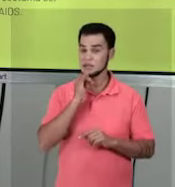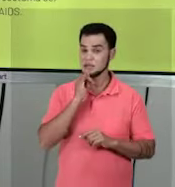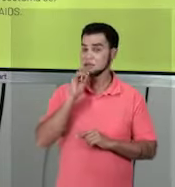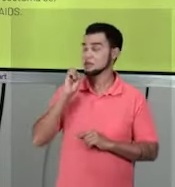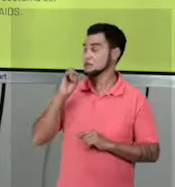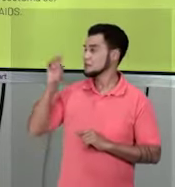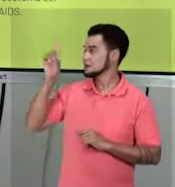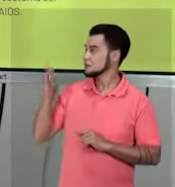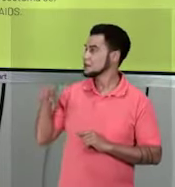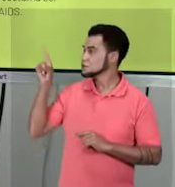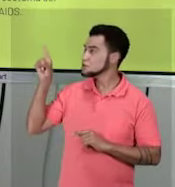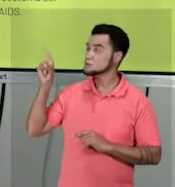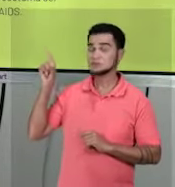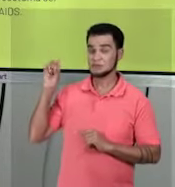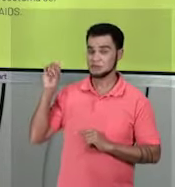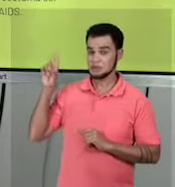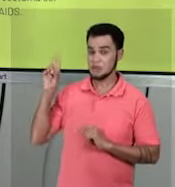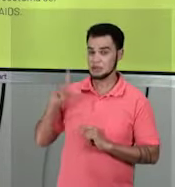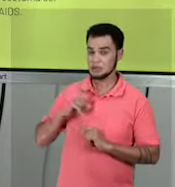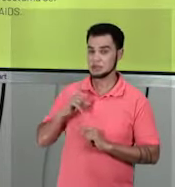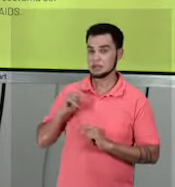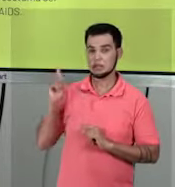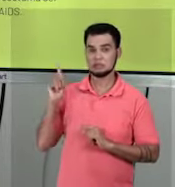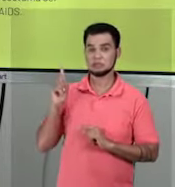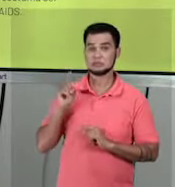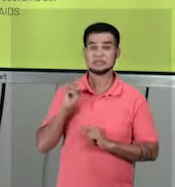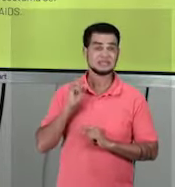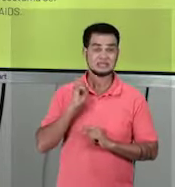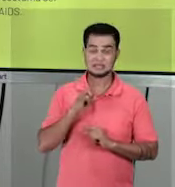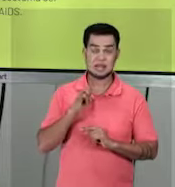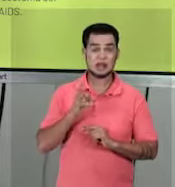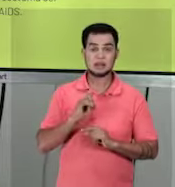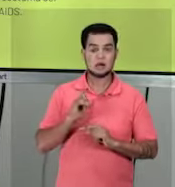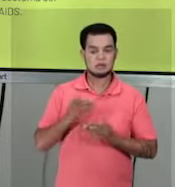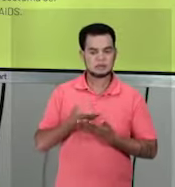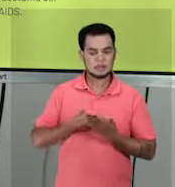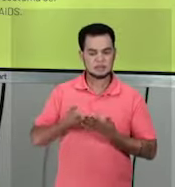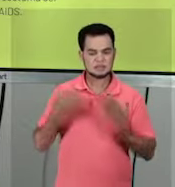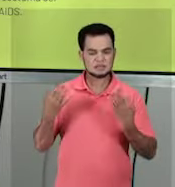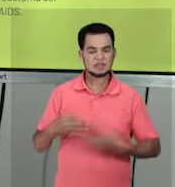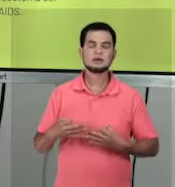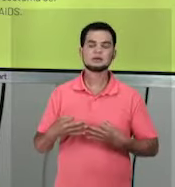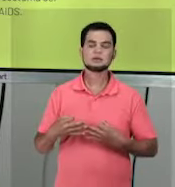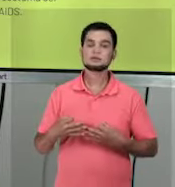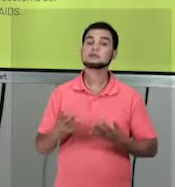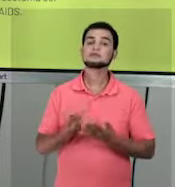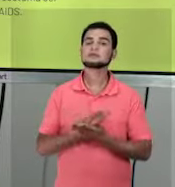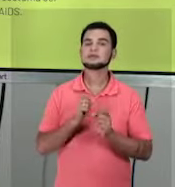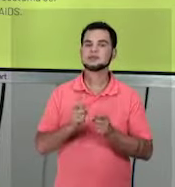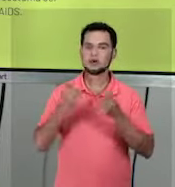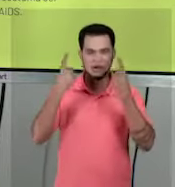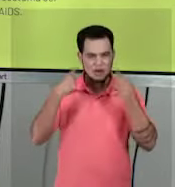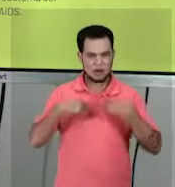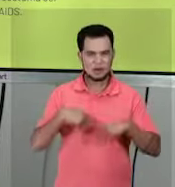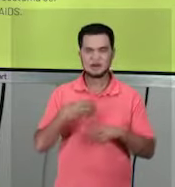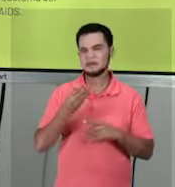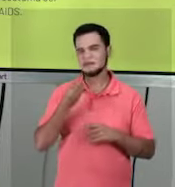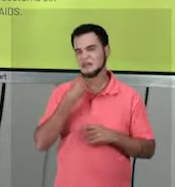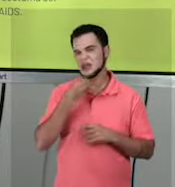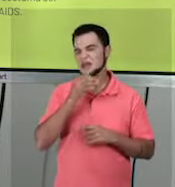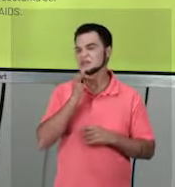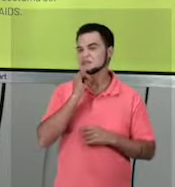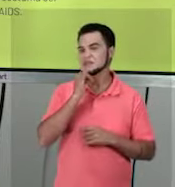dia e quando o sistema imune baixa ainda mais a guarda, elas podem contrair determinadas doenças, ou uma simples gripe,